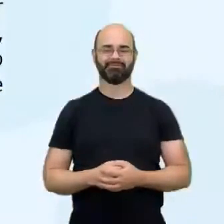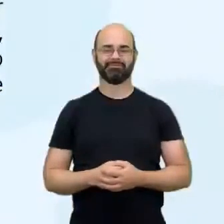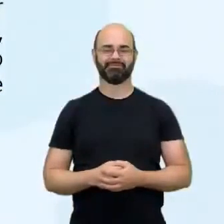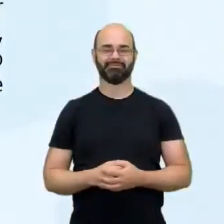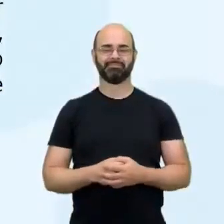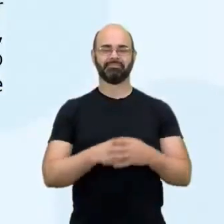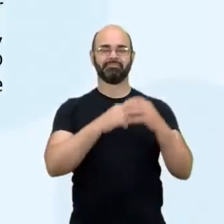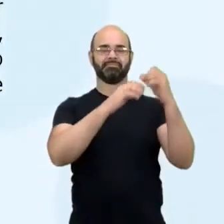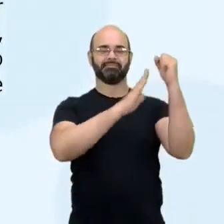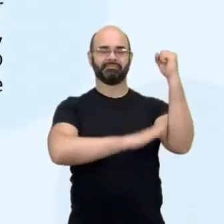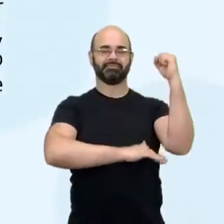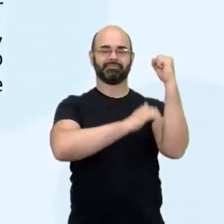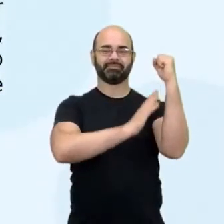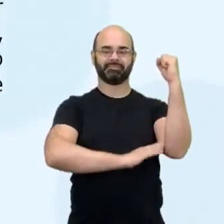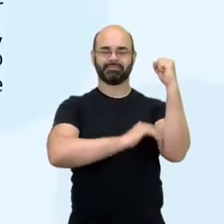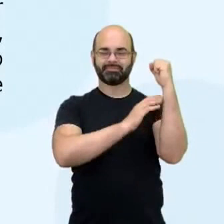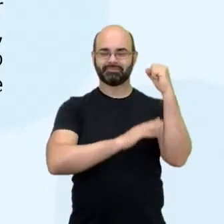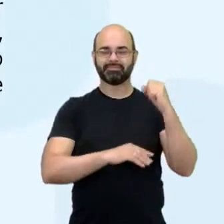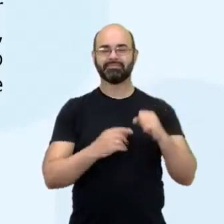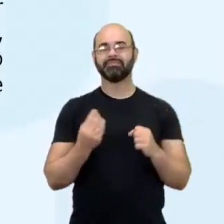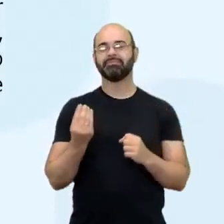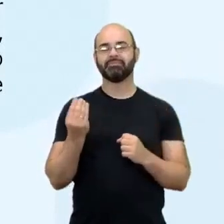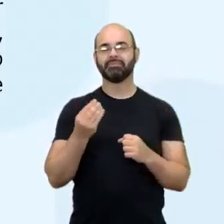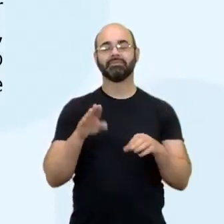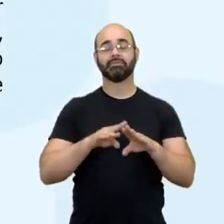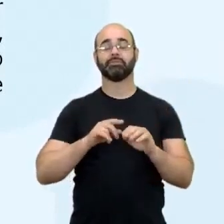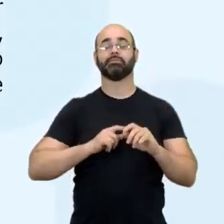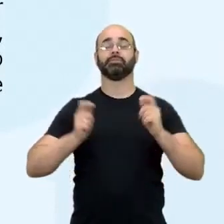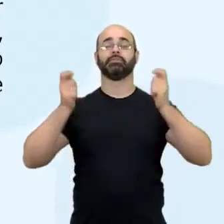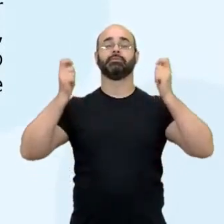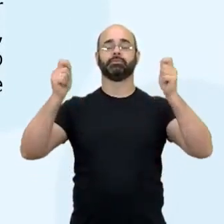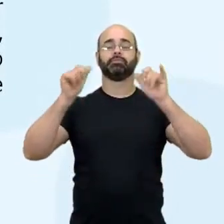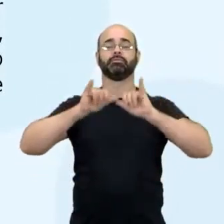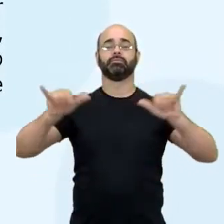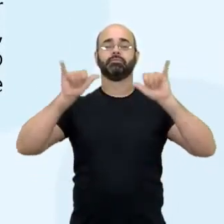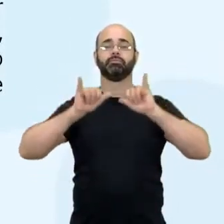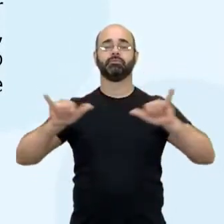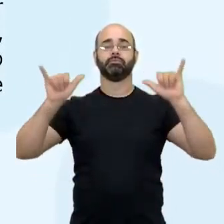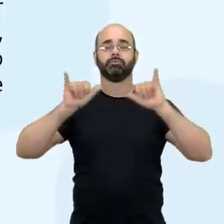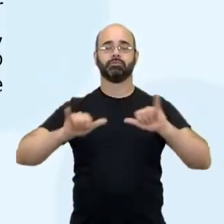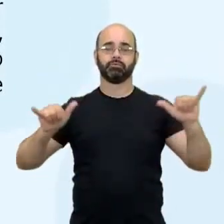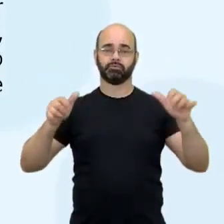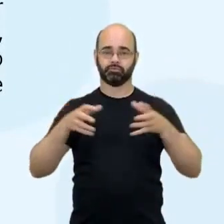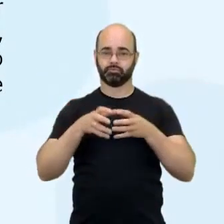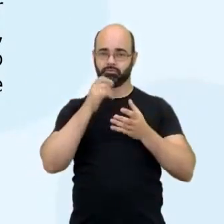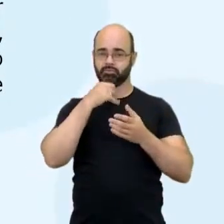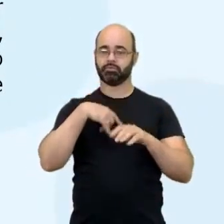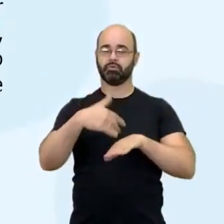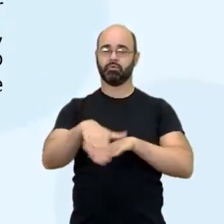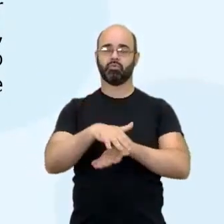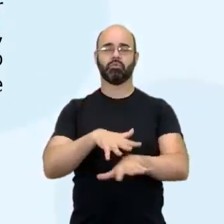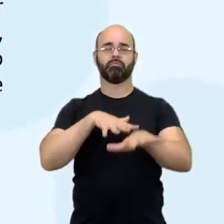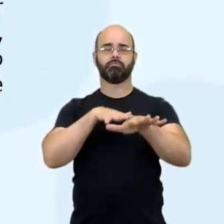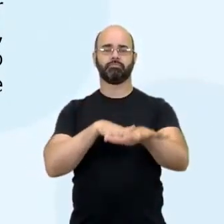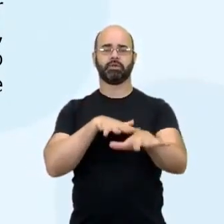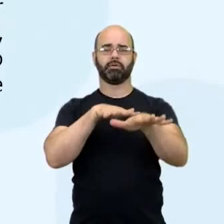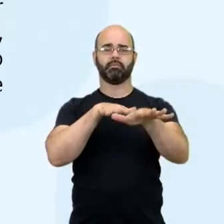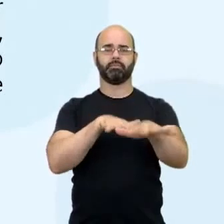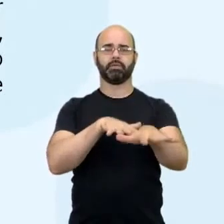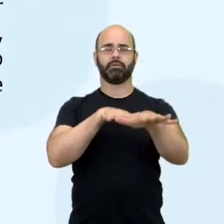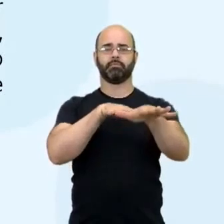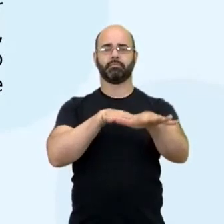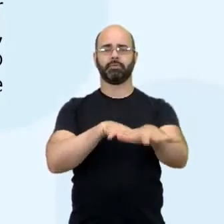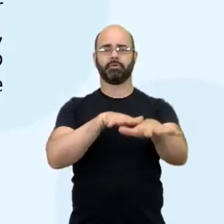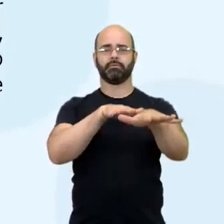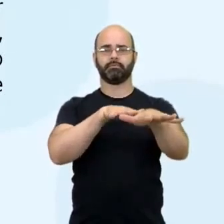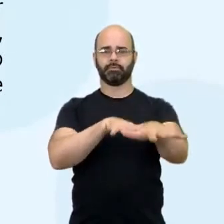também serviu para quê? Para difundir protestos, sendo usado principalmente por artistas de rua que se aproveitaram dessa forma de fazer arte para